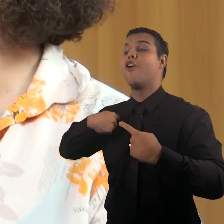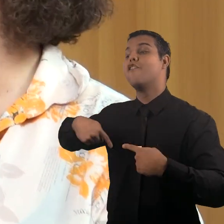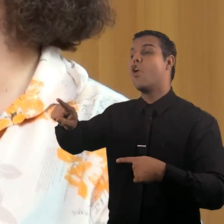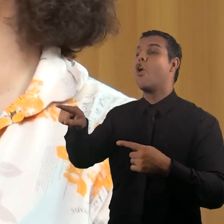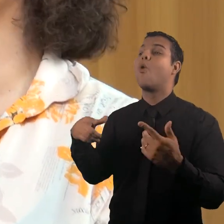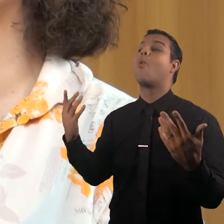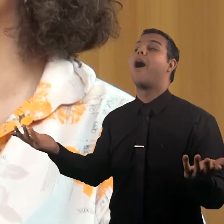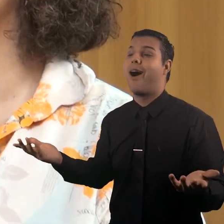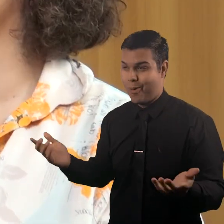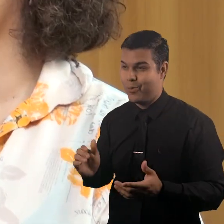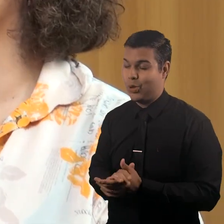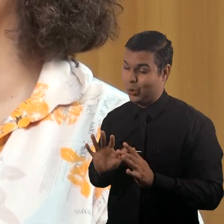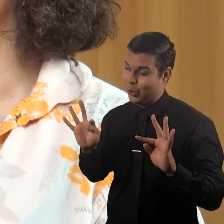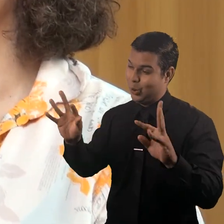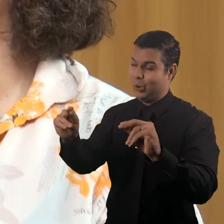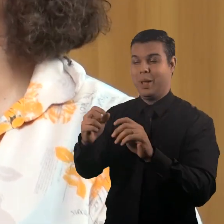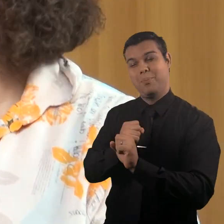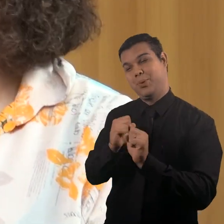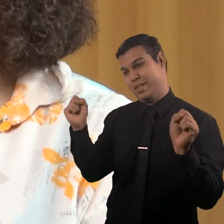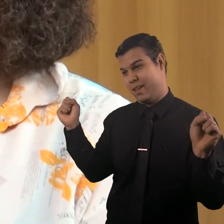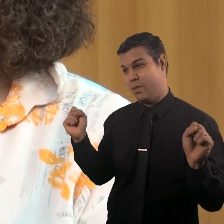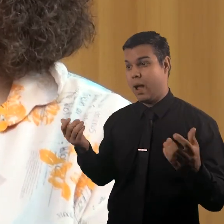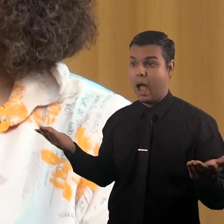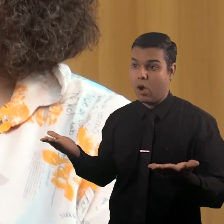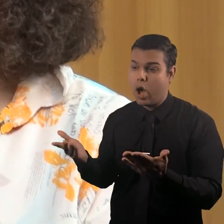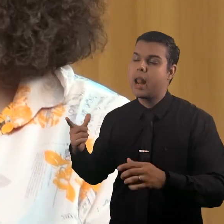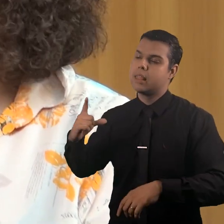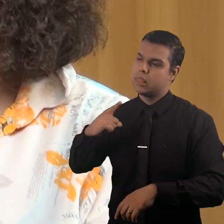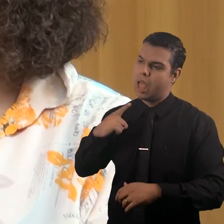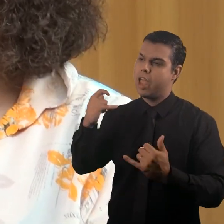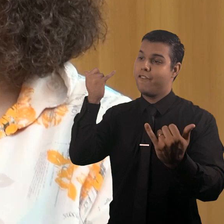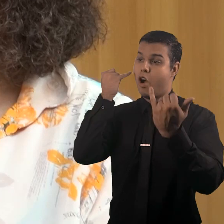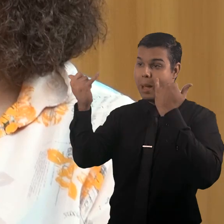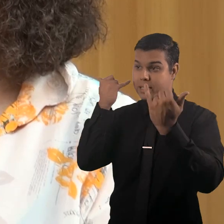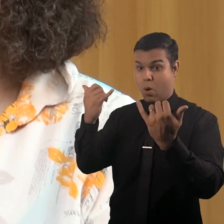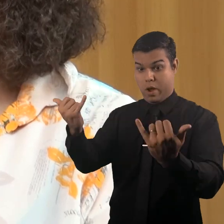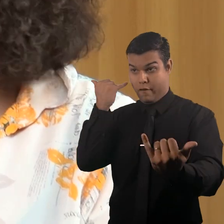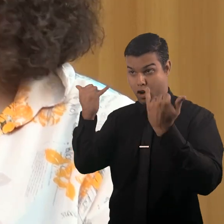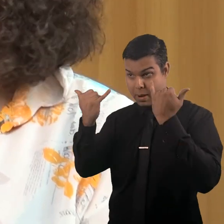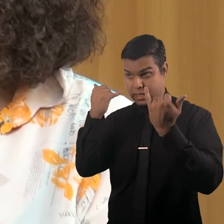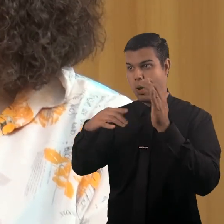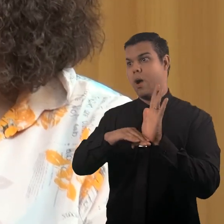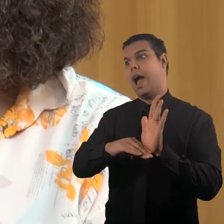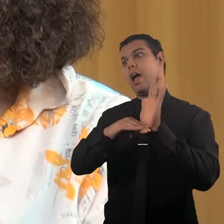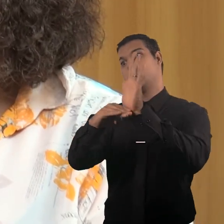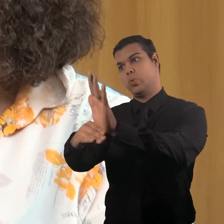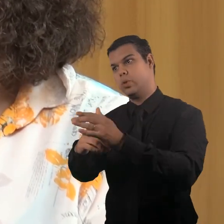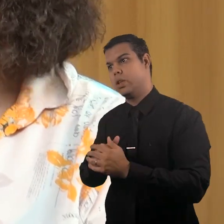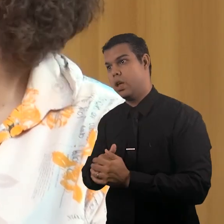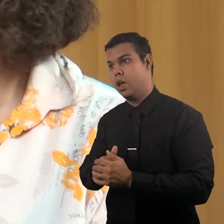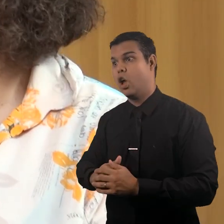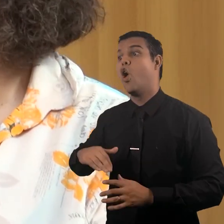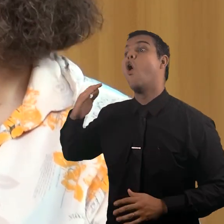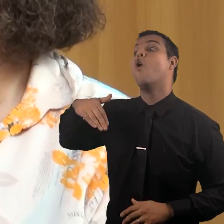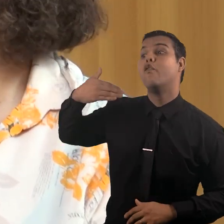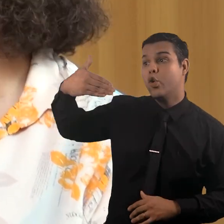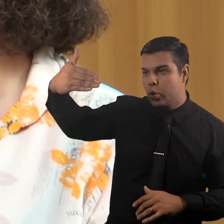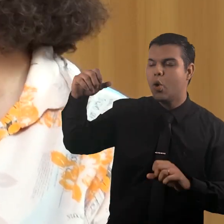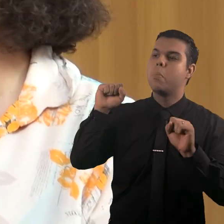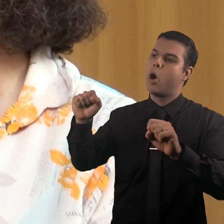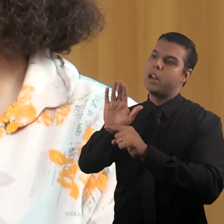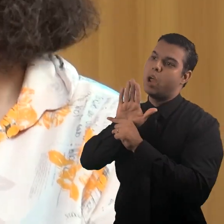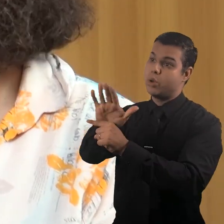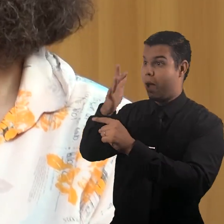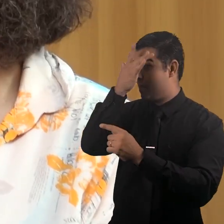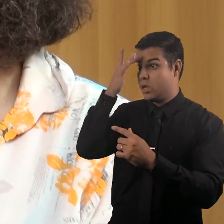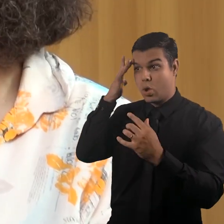porque nós podemos ter todas as guerras. E nesse momento que a gente tem a informação. E essa informação salva. Lá na frente, essa informação